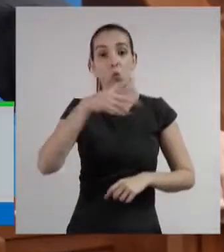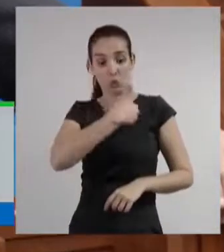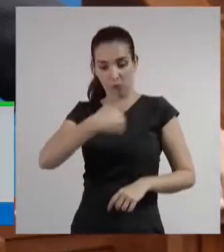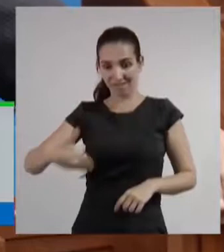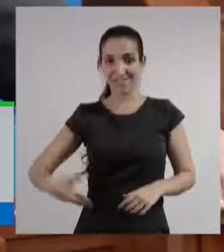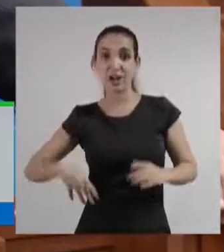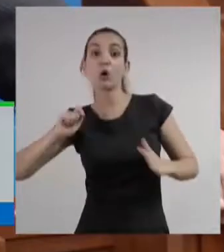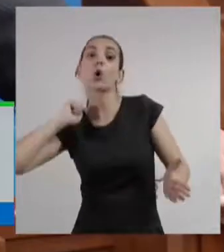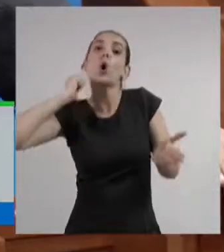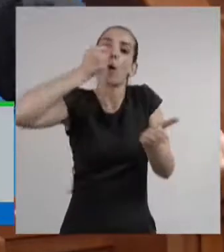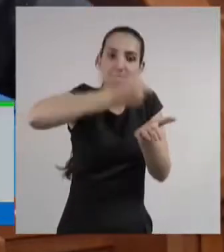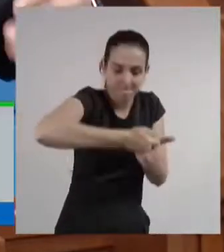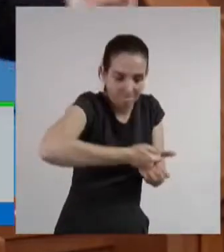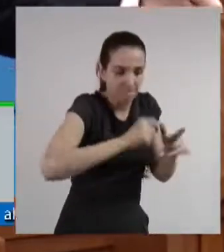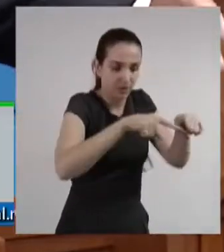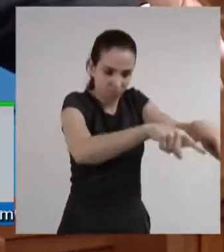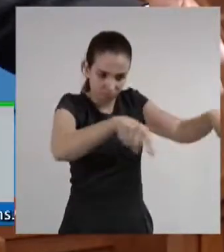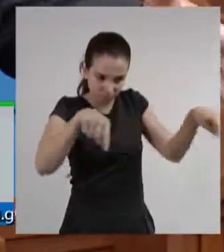e coloca